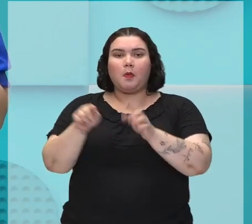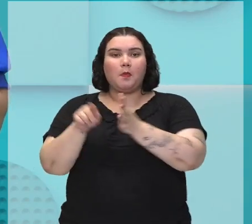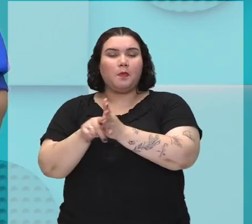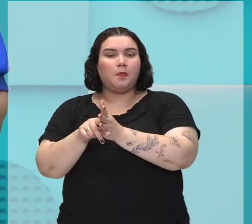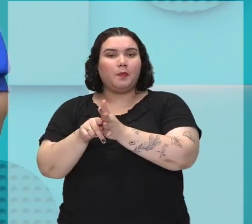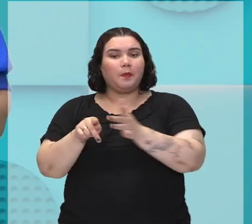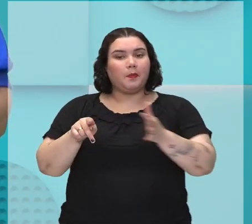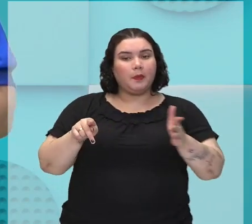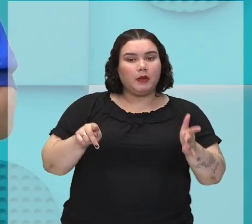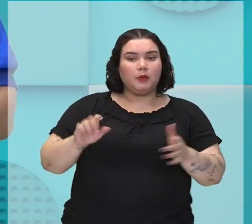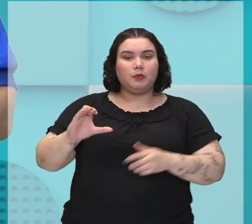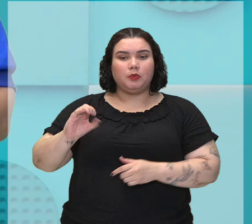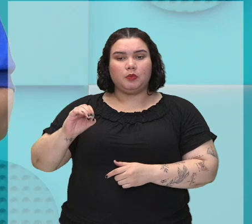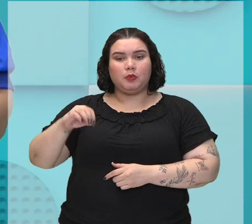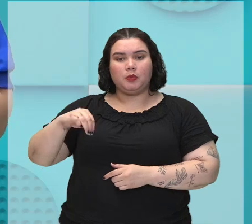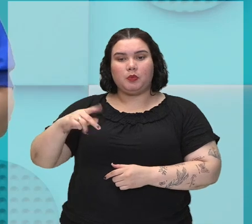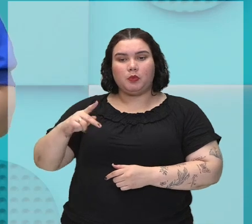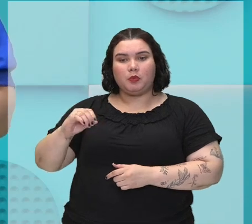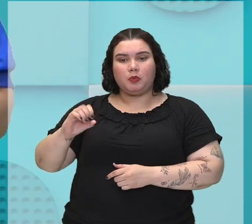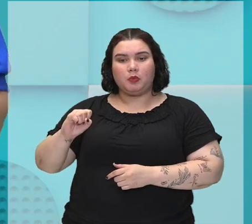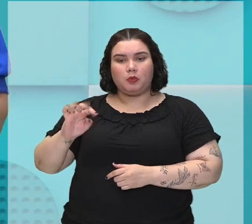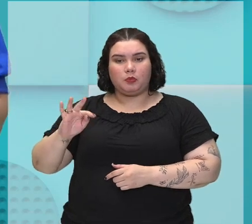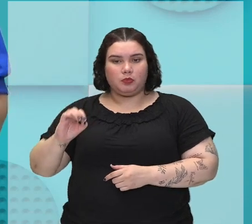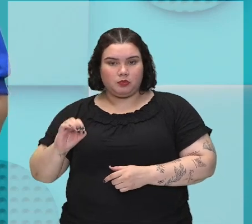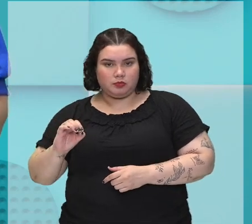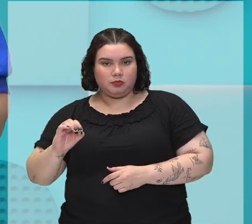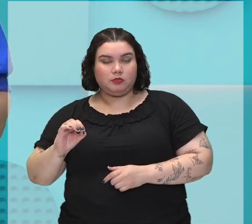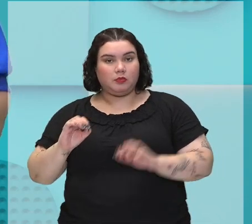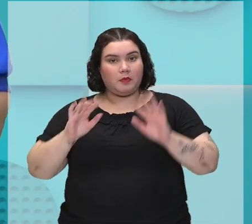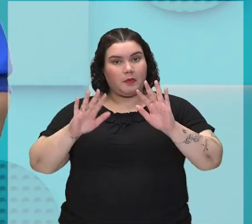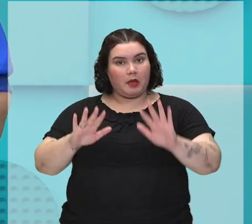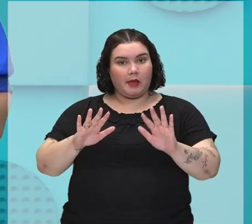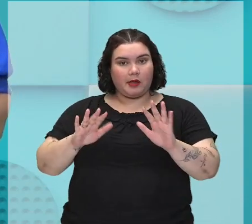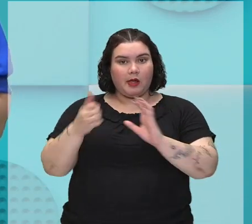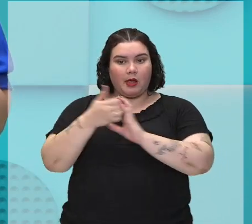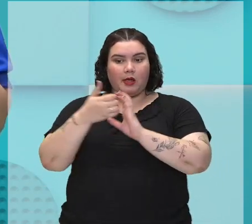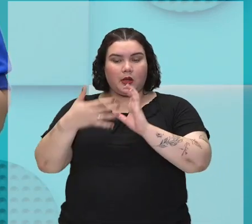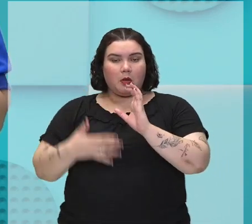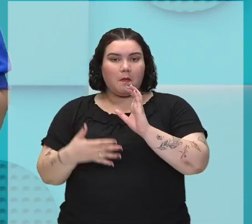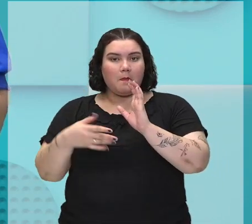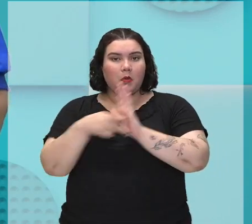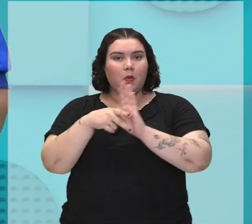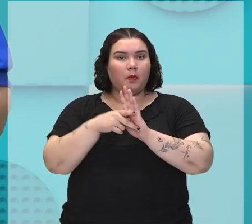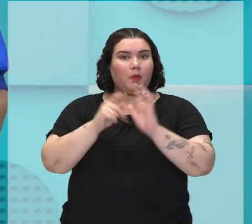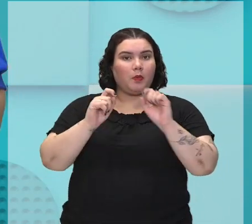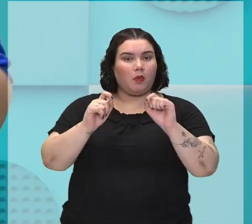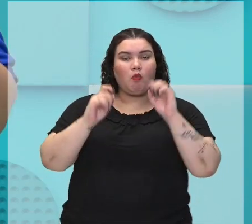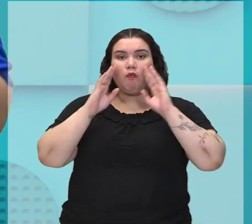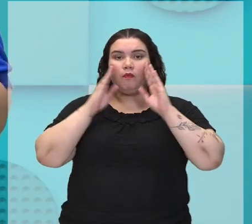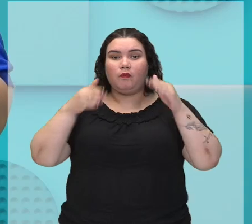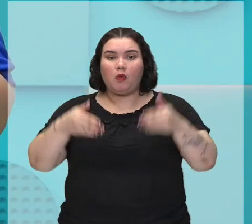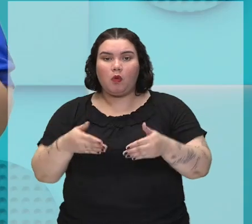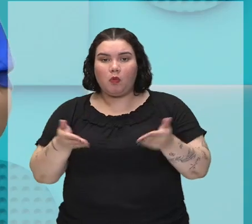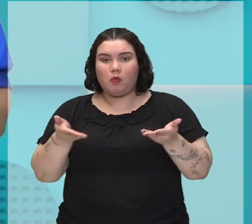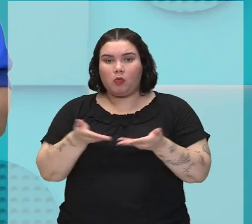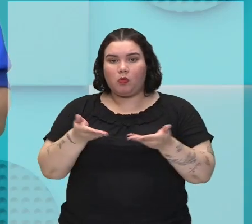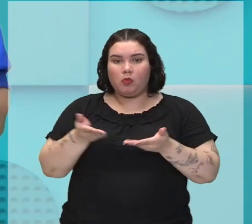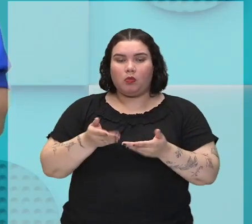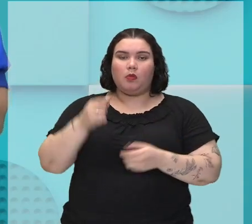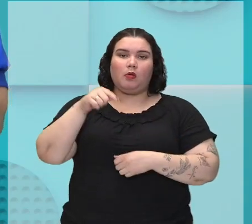composto. Lógico que um ponto bem particular para nós vai ser a questão